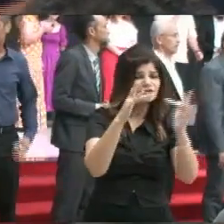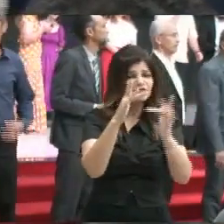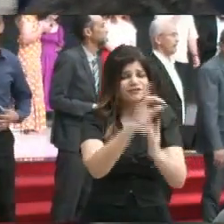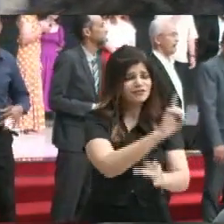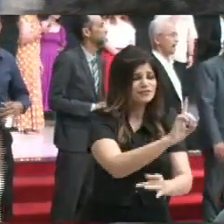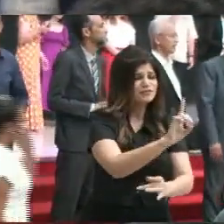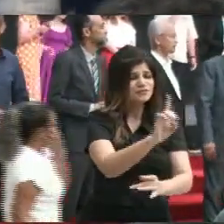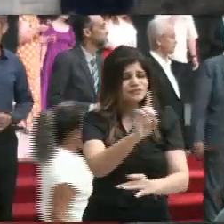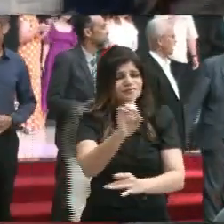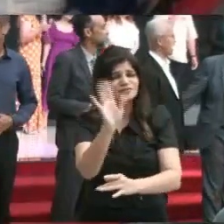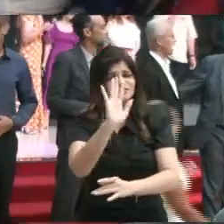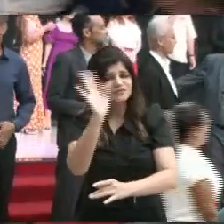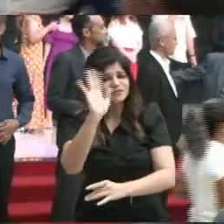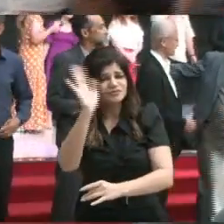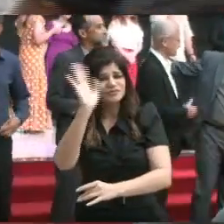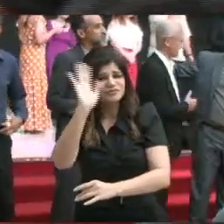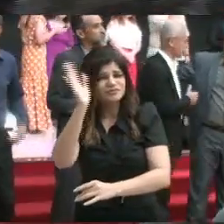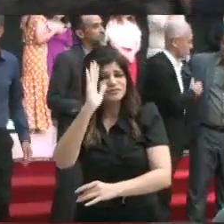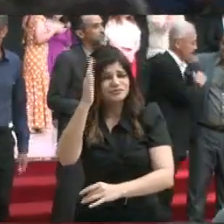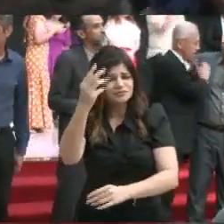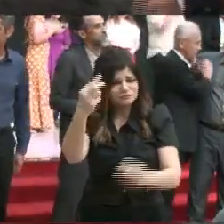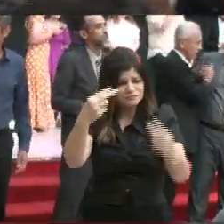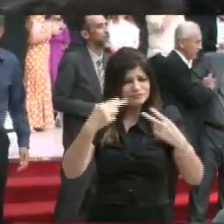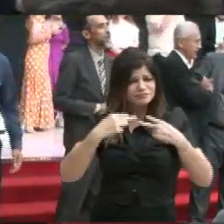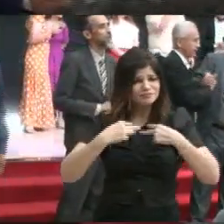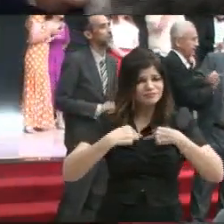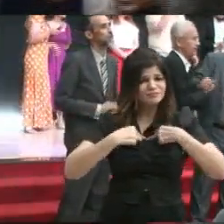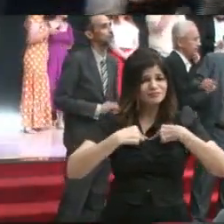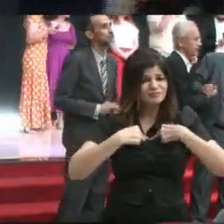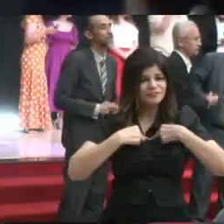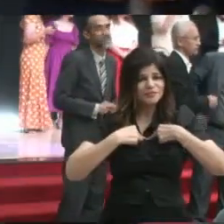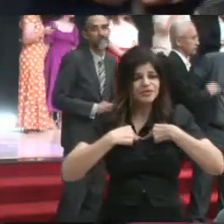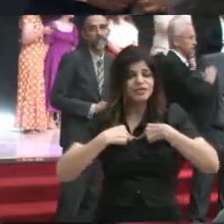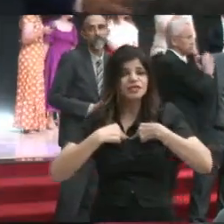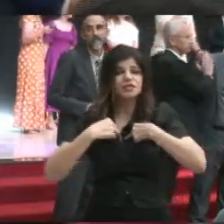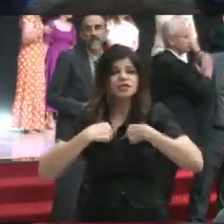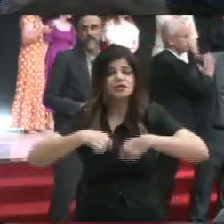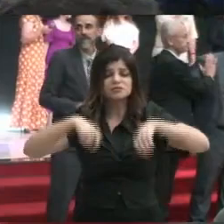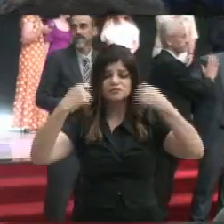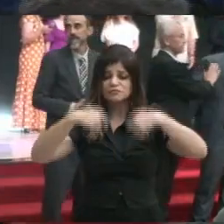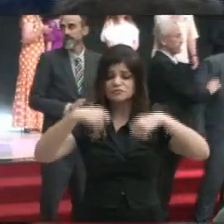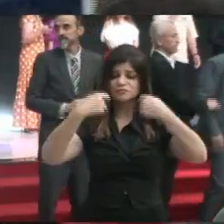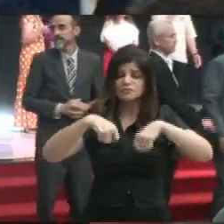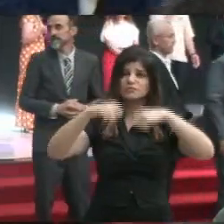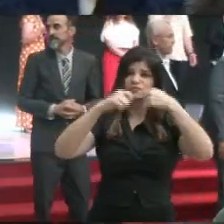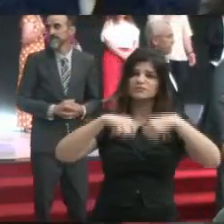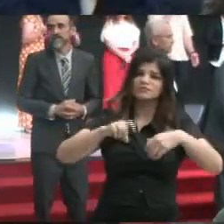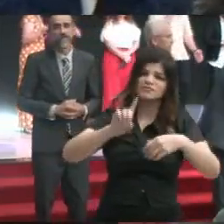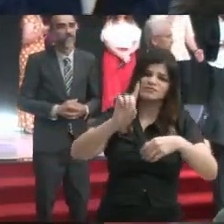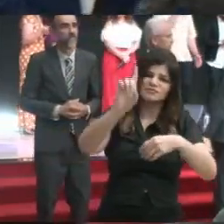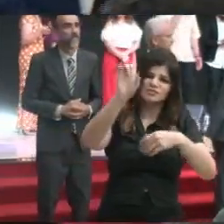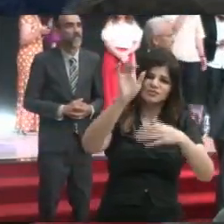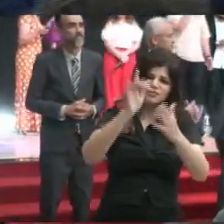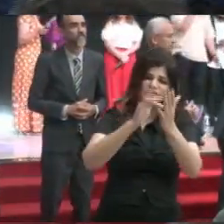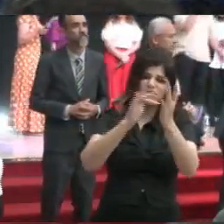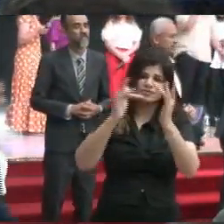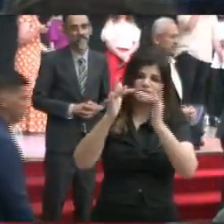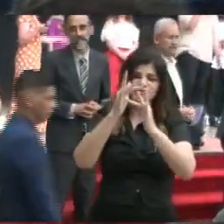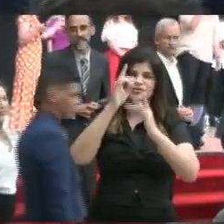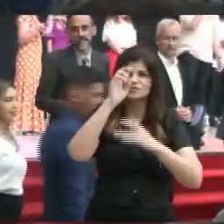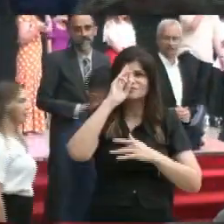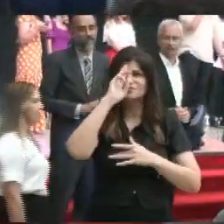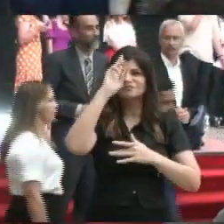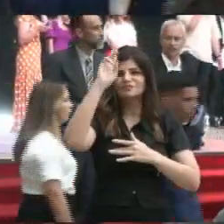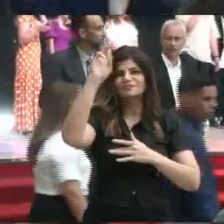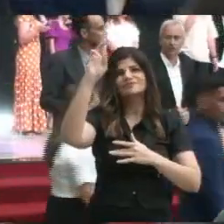e chamar sua atenção para mim. Eu preciso de